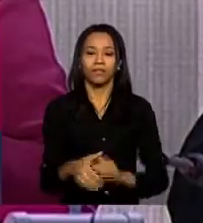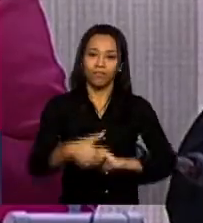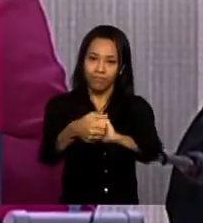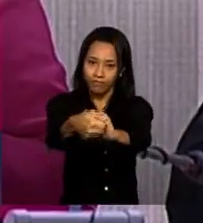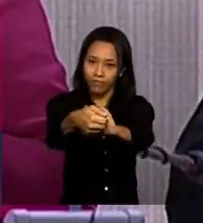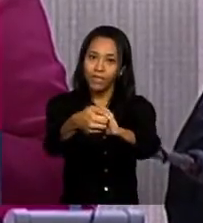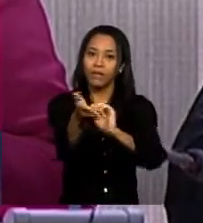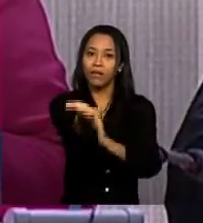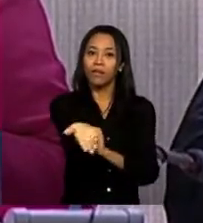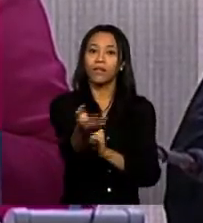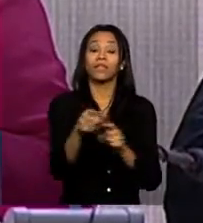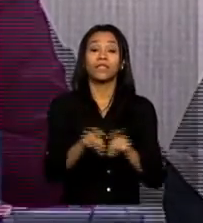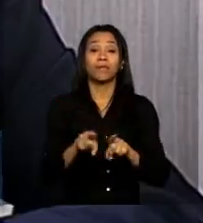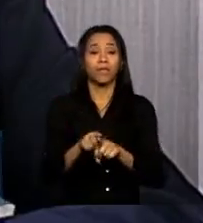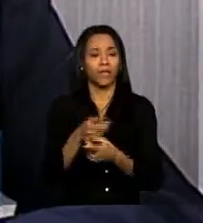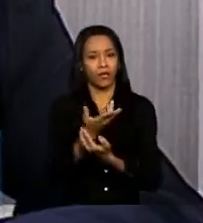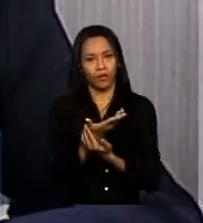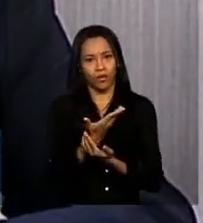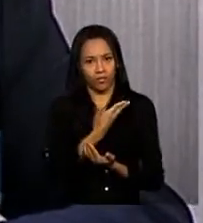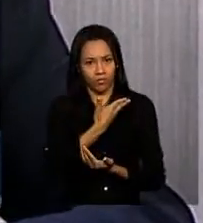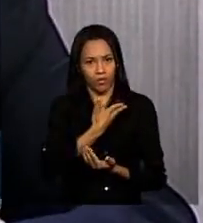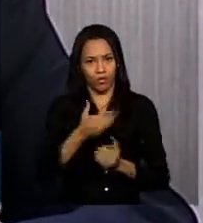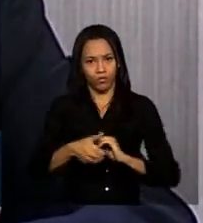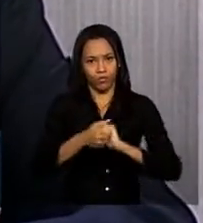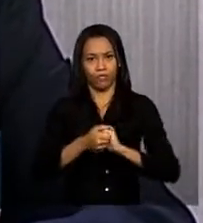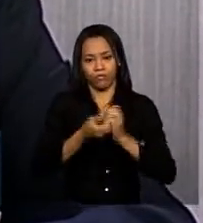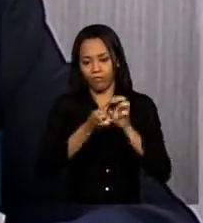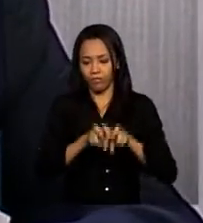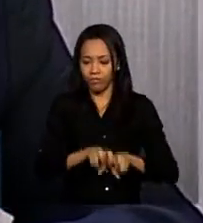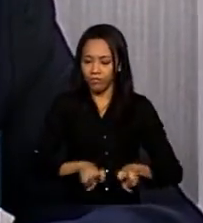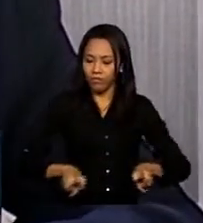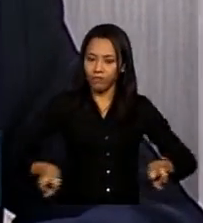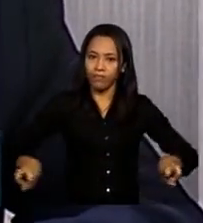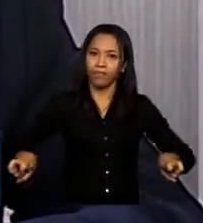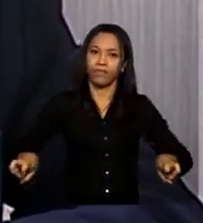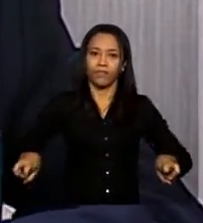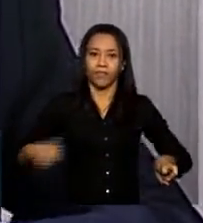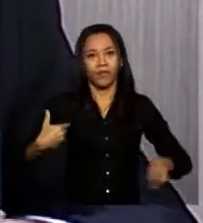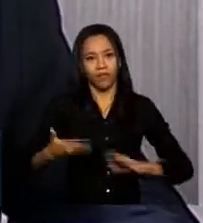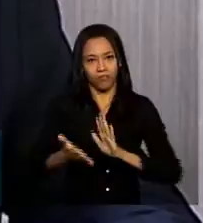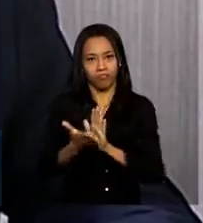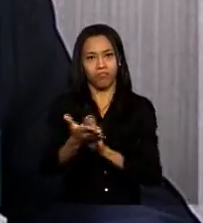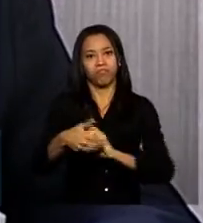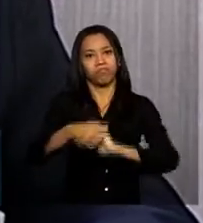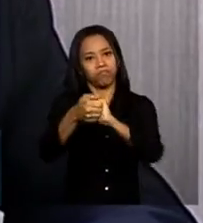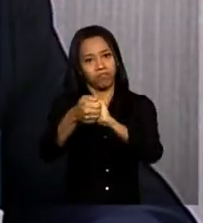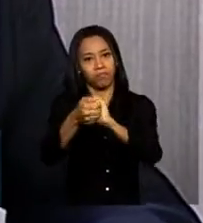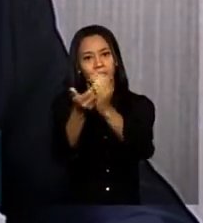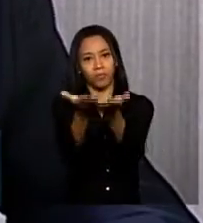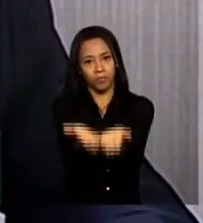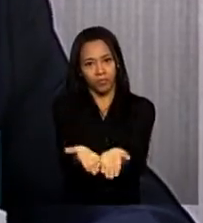todos os meus companheiros e companheiras de mesa. Cumprimentar a ministra Ideli por essa iniciativa